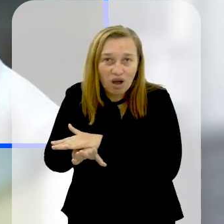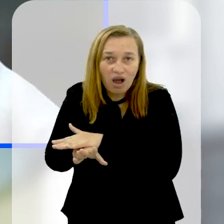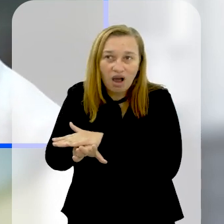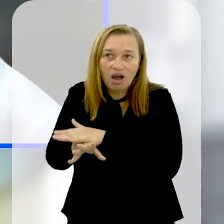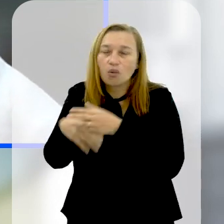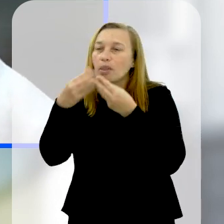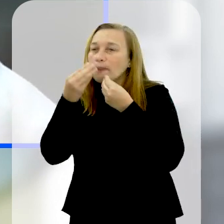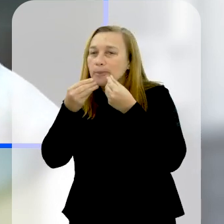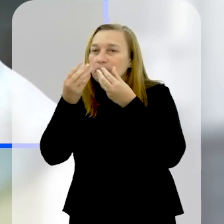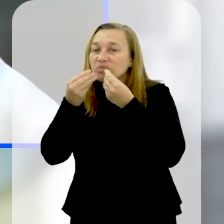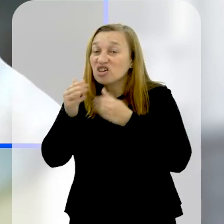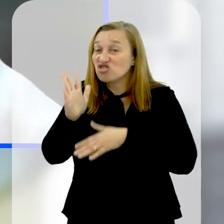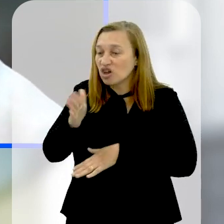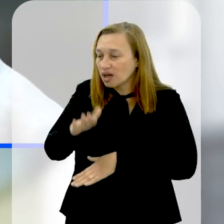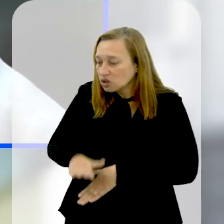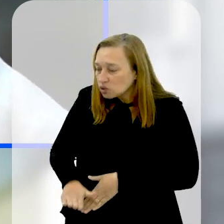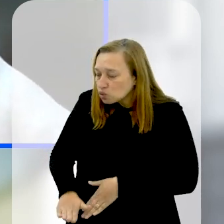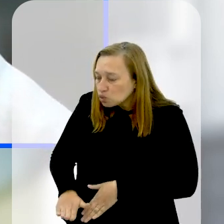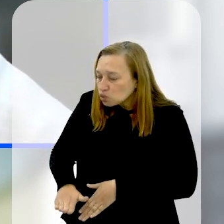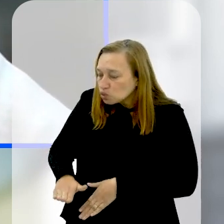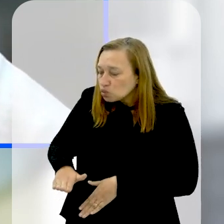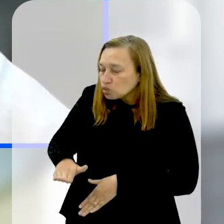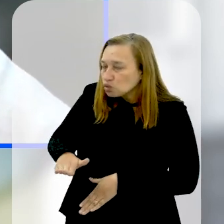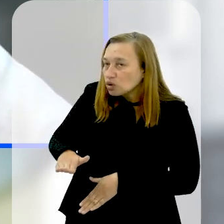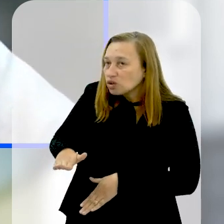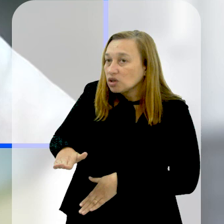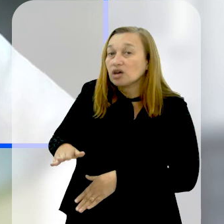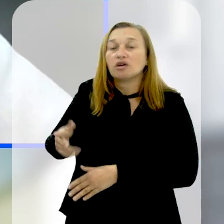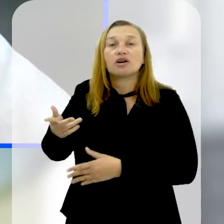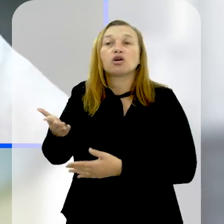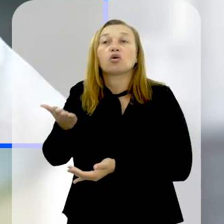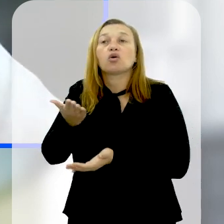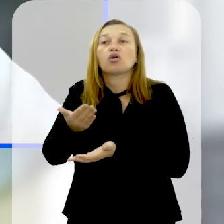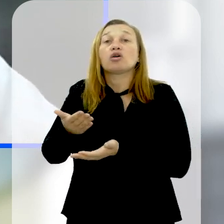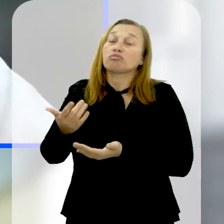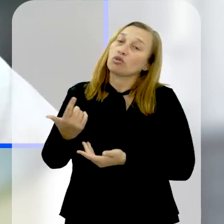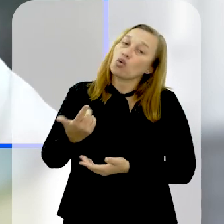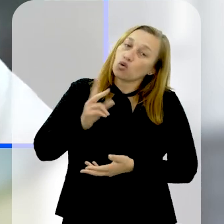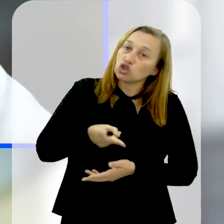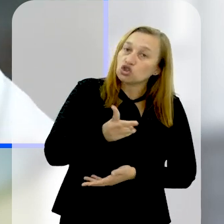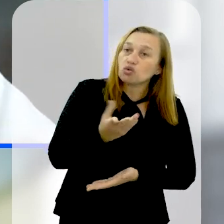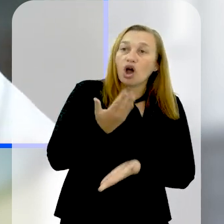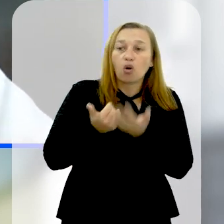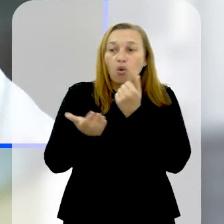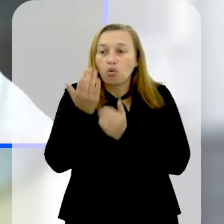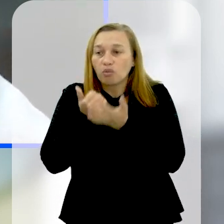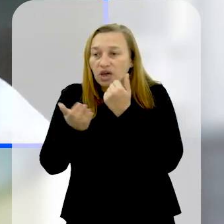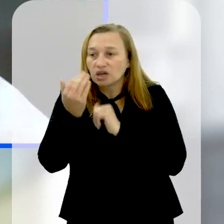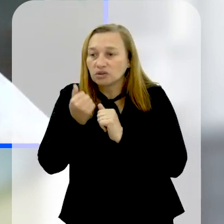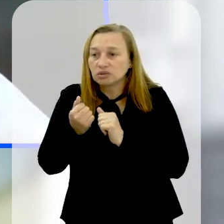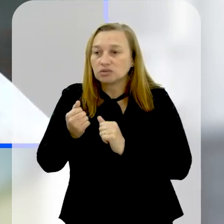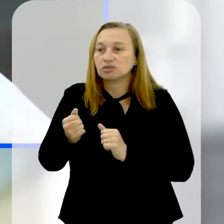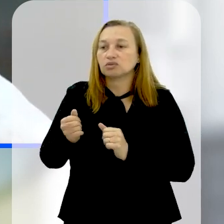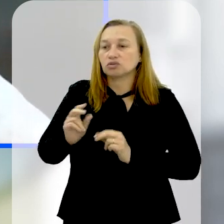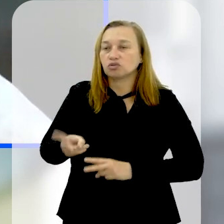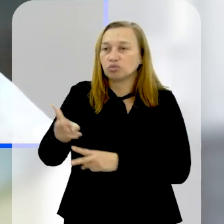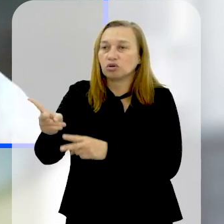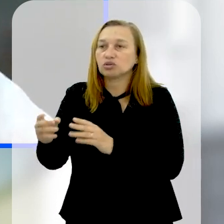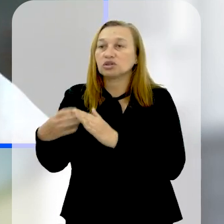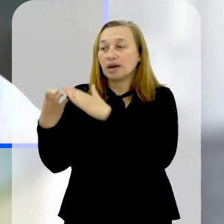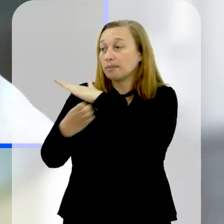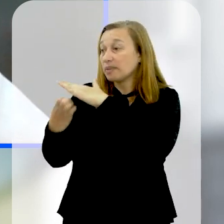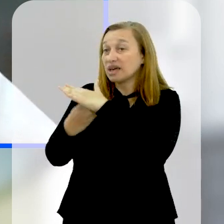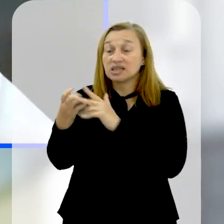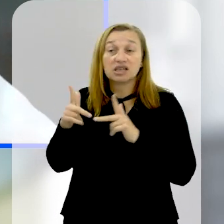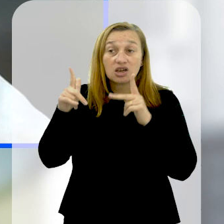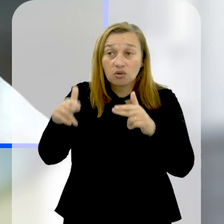acostumar com aquele paladar desde pequena, ela vai continuar consumindo os outros produtos da própria empresa,